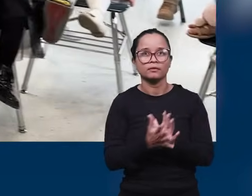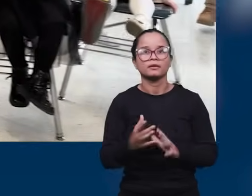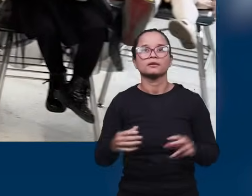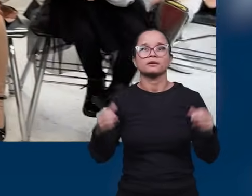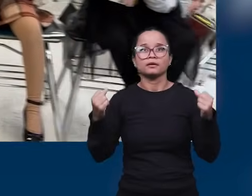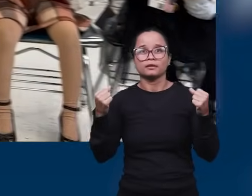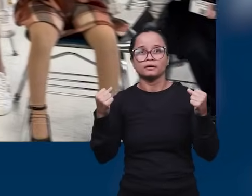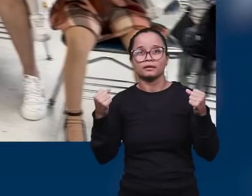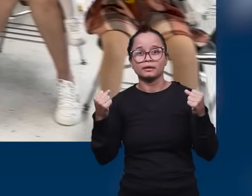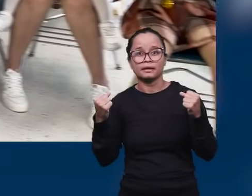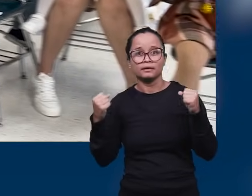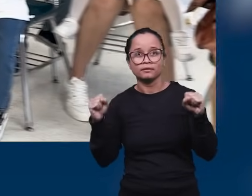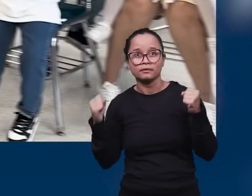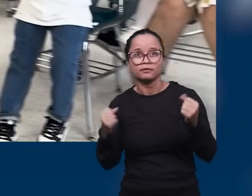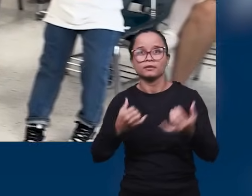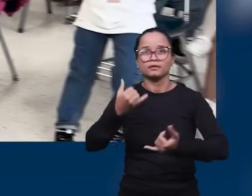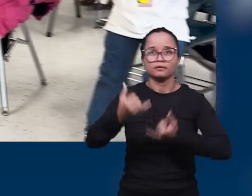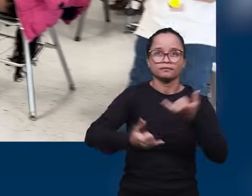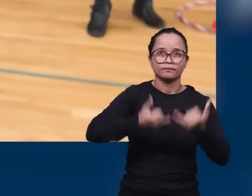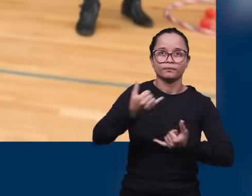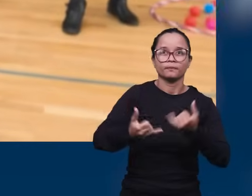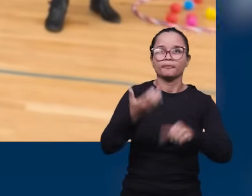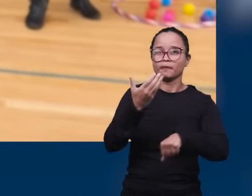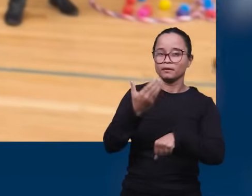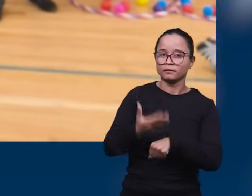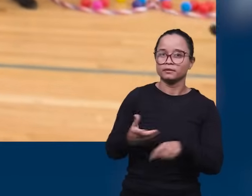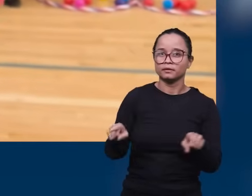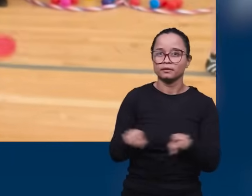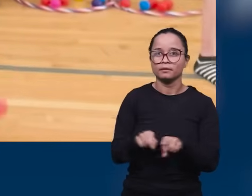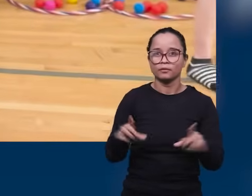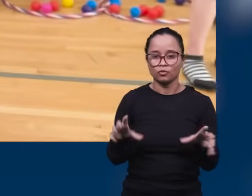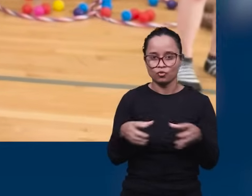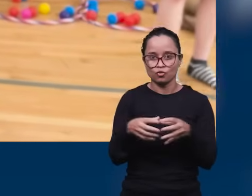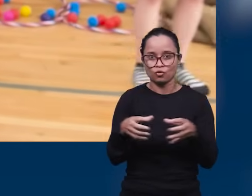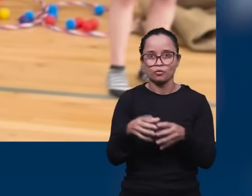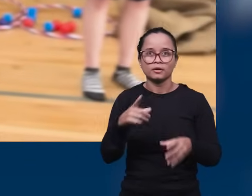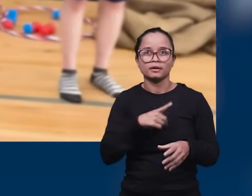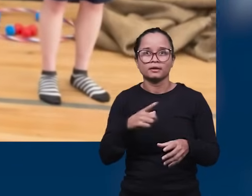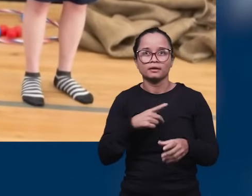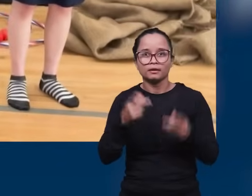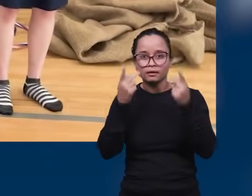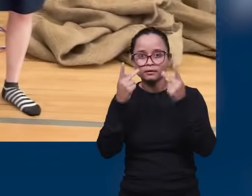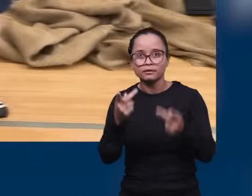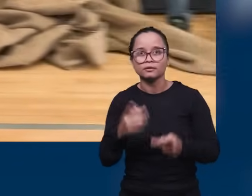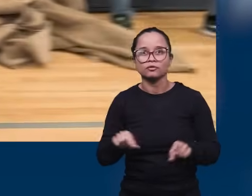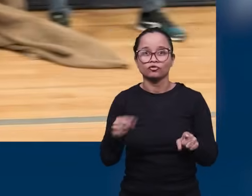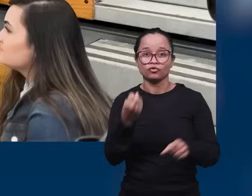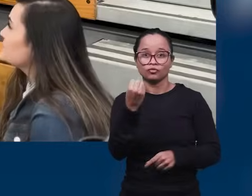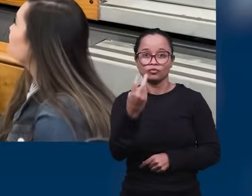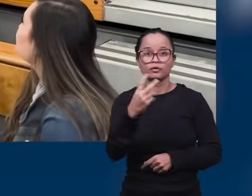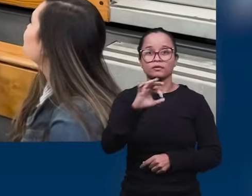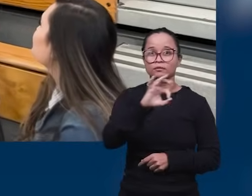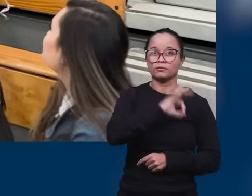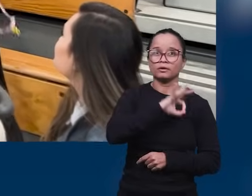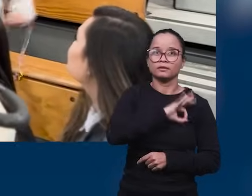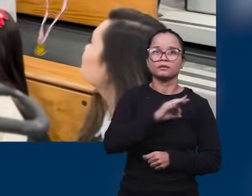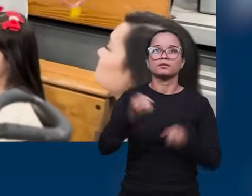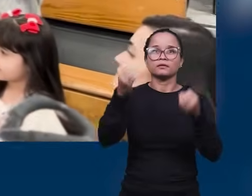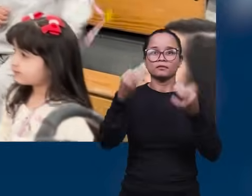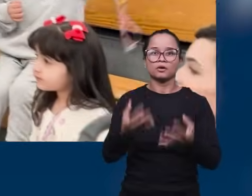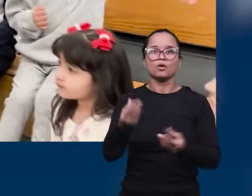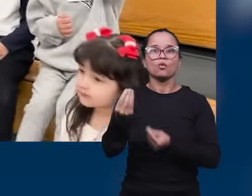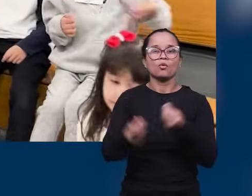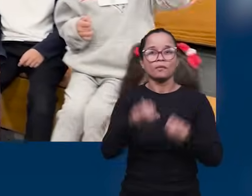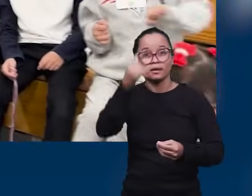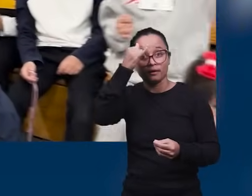atividades físicas, lúdicas e educativas. As classes também receberam a visita de dois policiais, que falaram